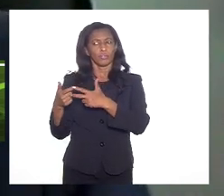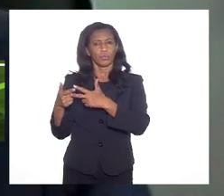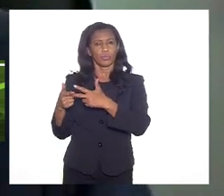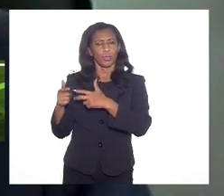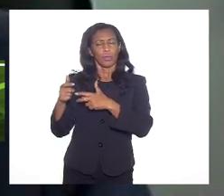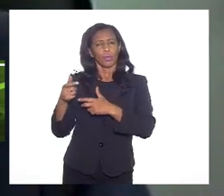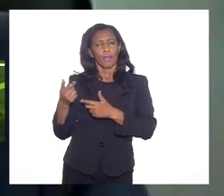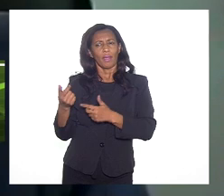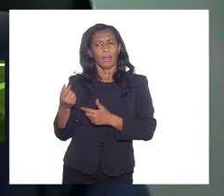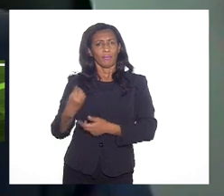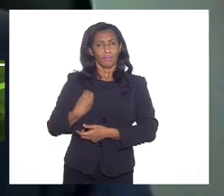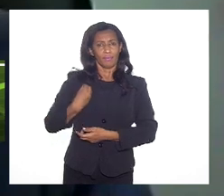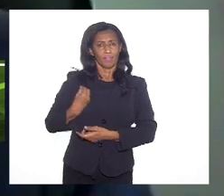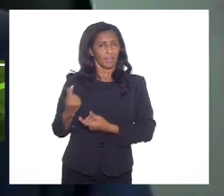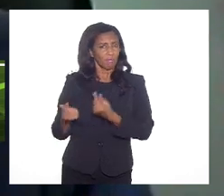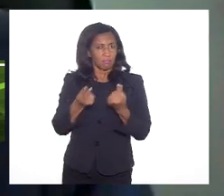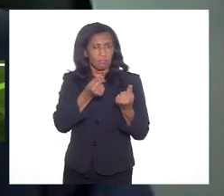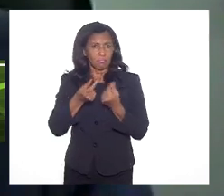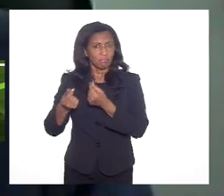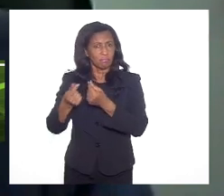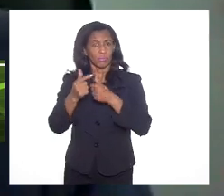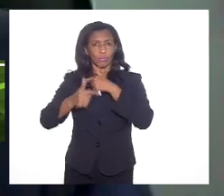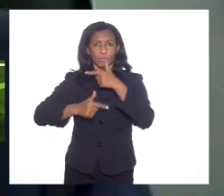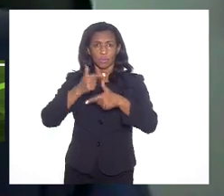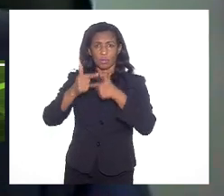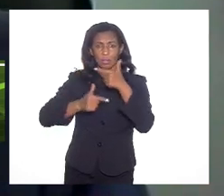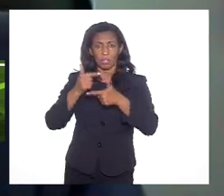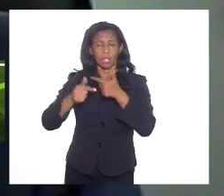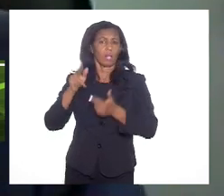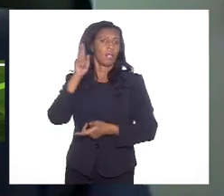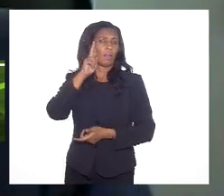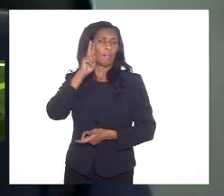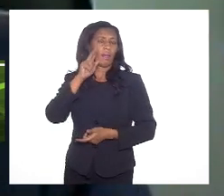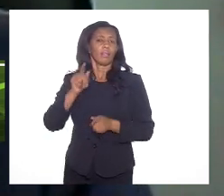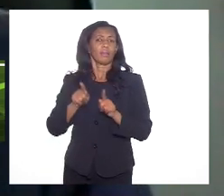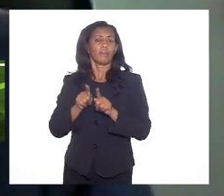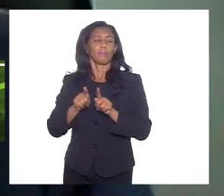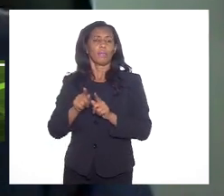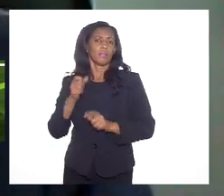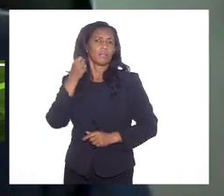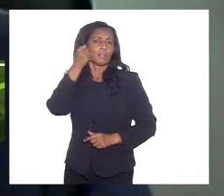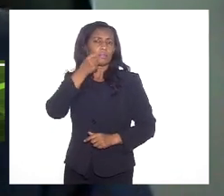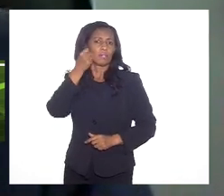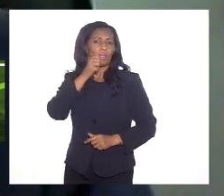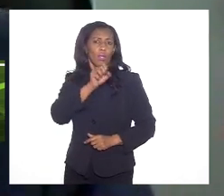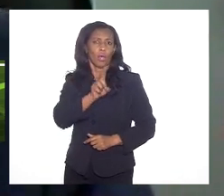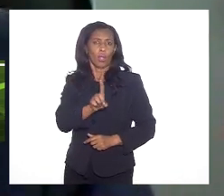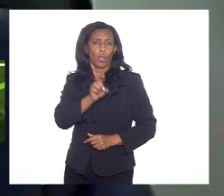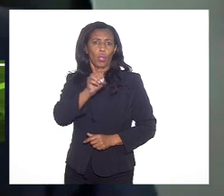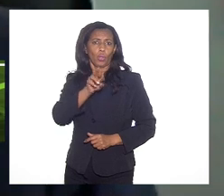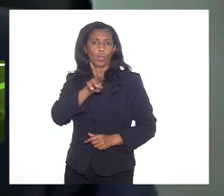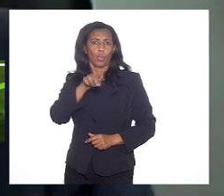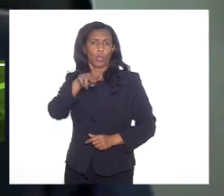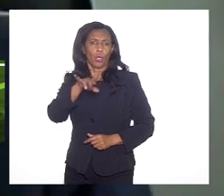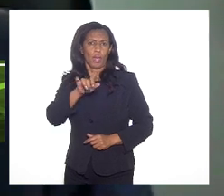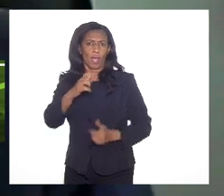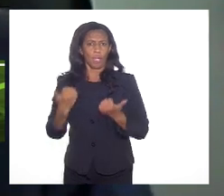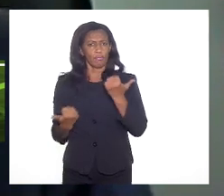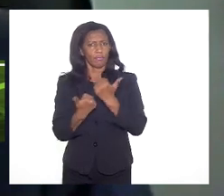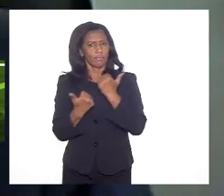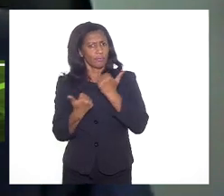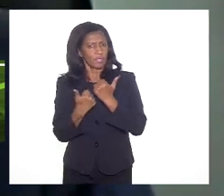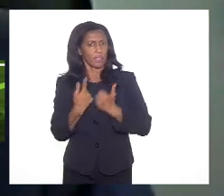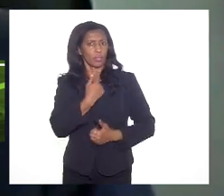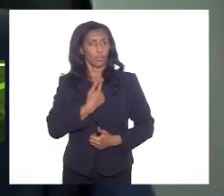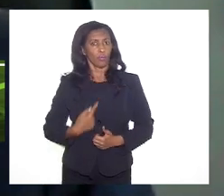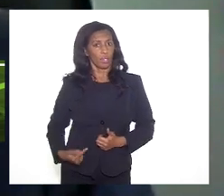para o servidor. E quero lembrar aqui da fala do senador Dornelles, que ocupava o cargo de